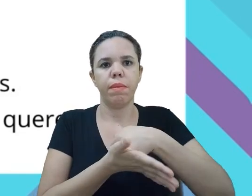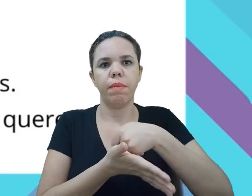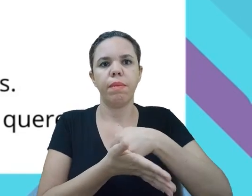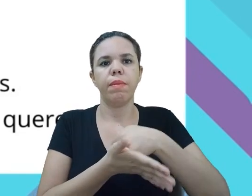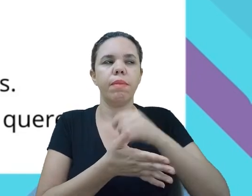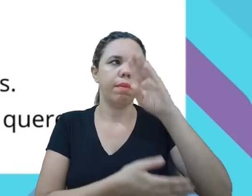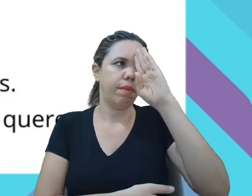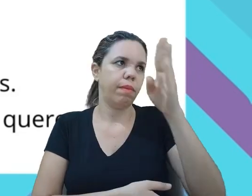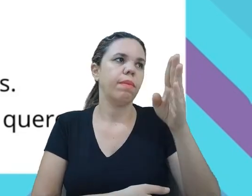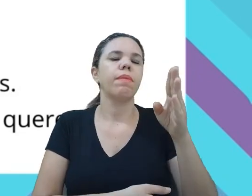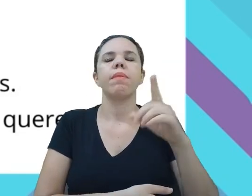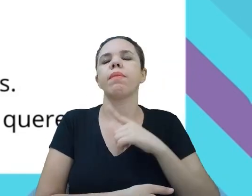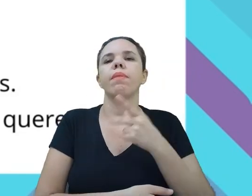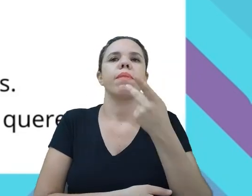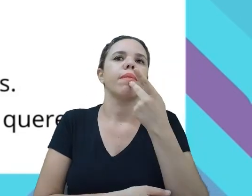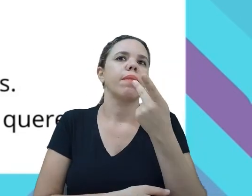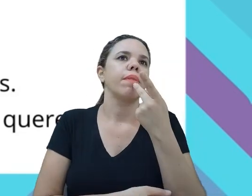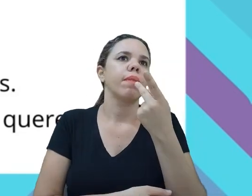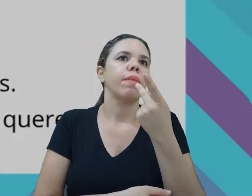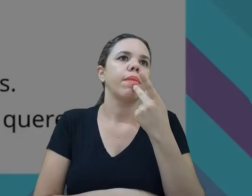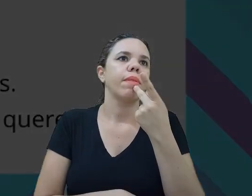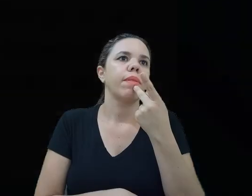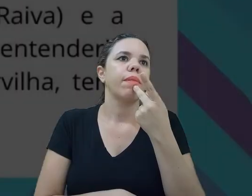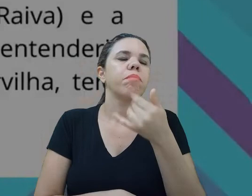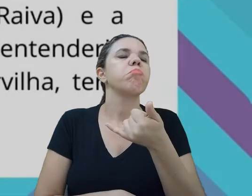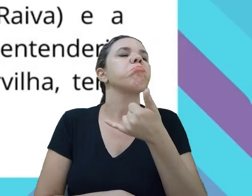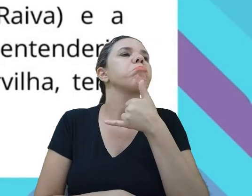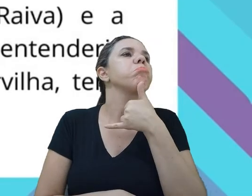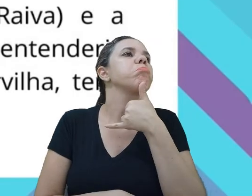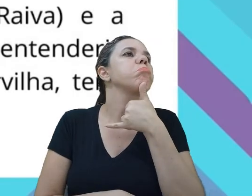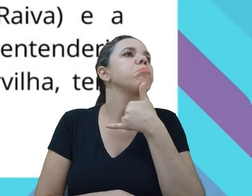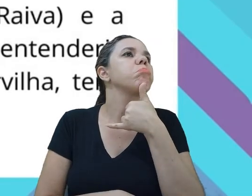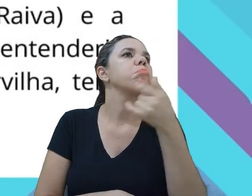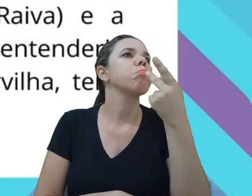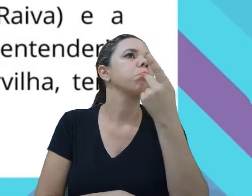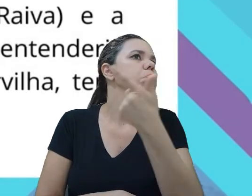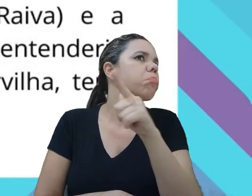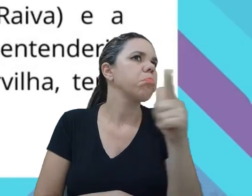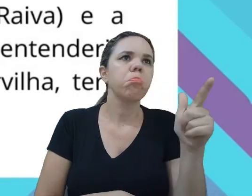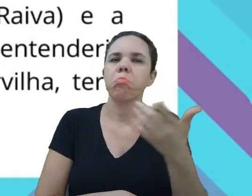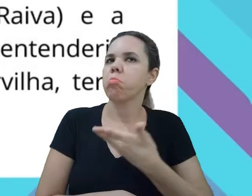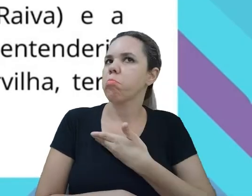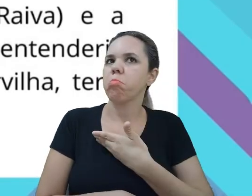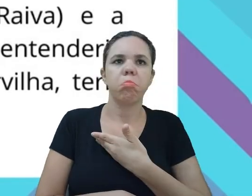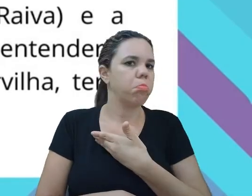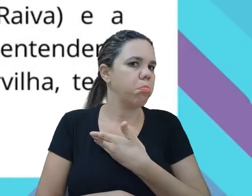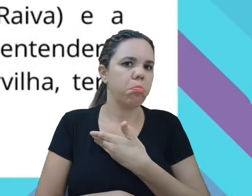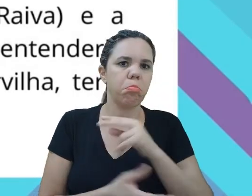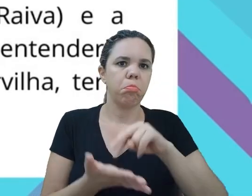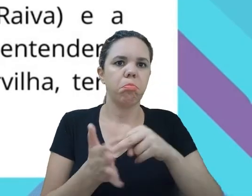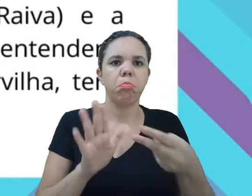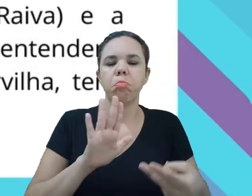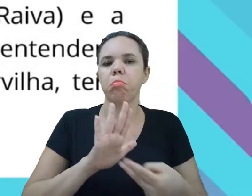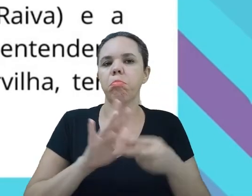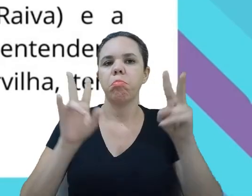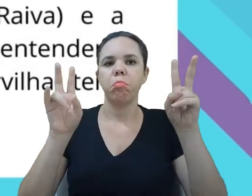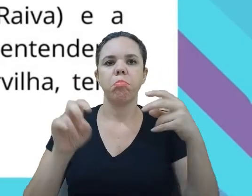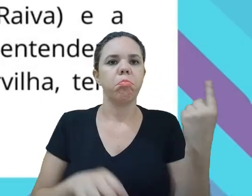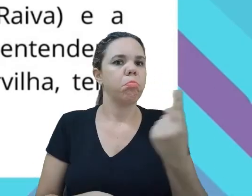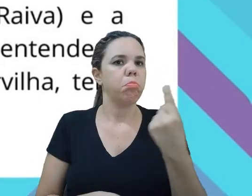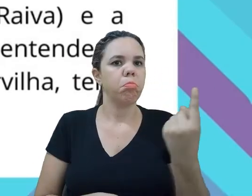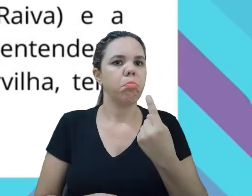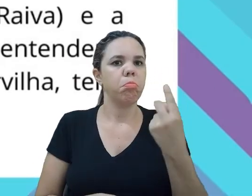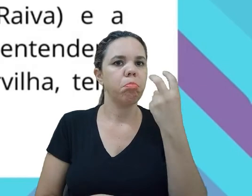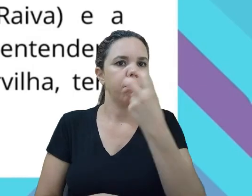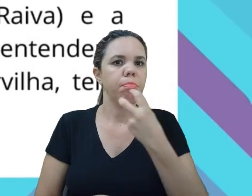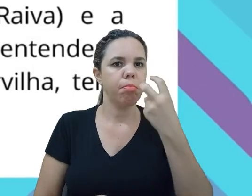conecta com a facilidade de chorar do oral. Dentro de uma fala do personagem Medo, ele pergunta: o pai vai